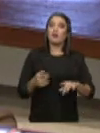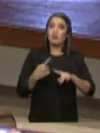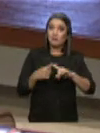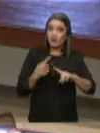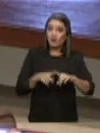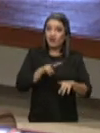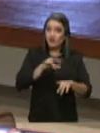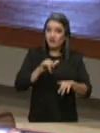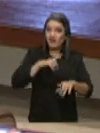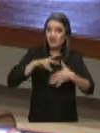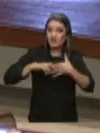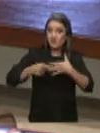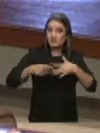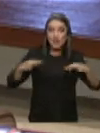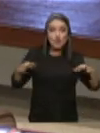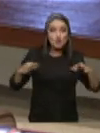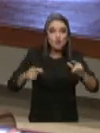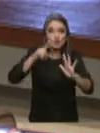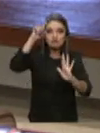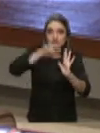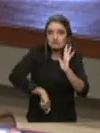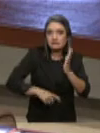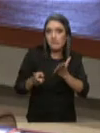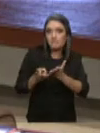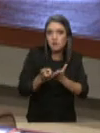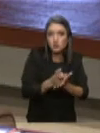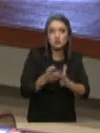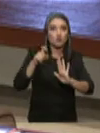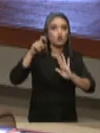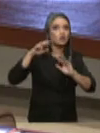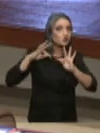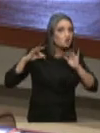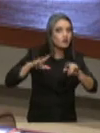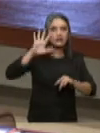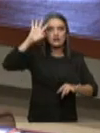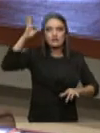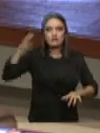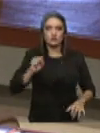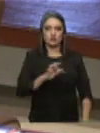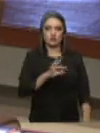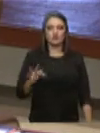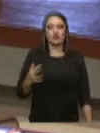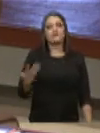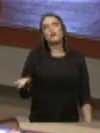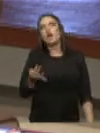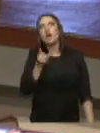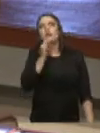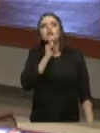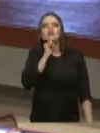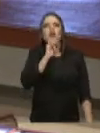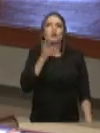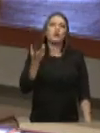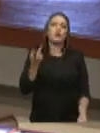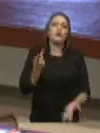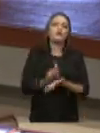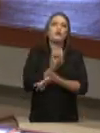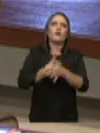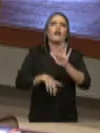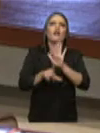a todas as decisões que o Supremo Tribunal Federal pronunciou. Então, suponhamos que se advesse uma lei